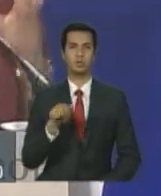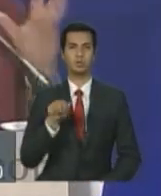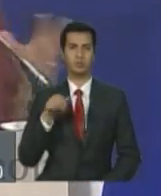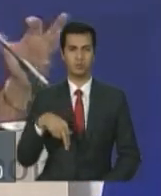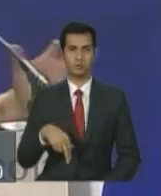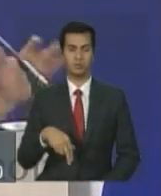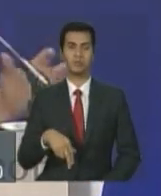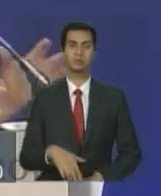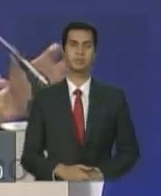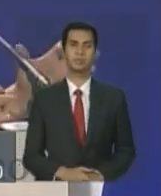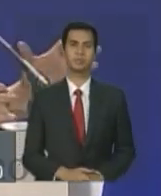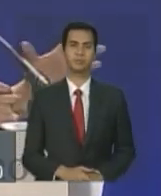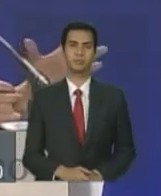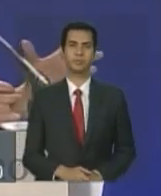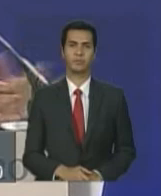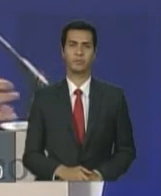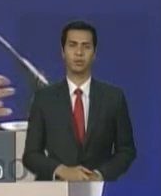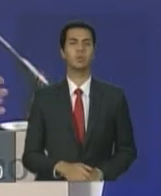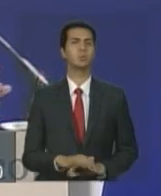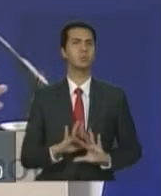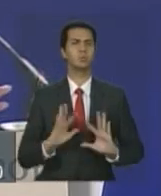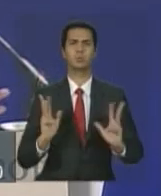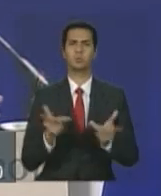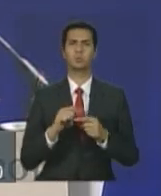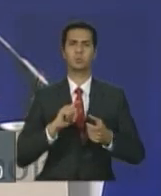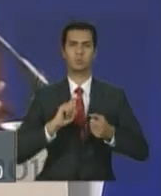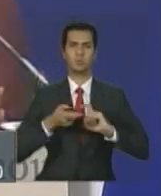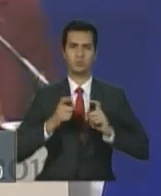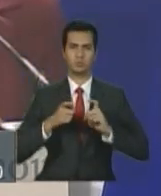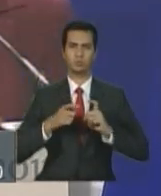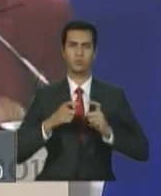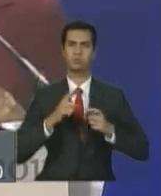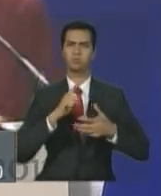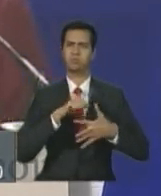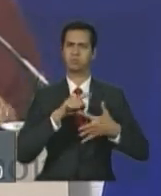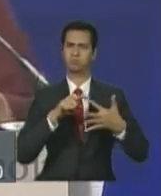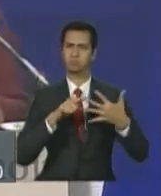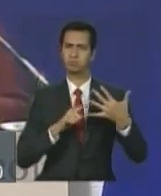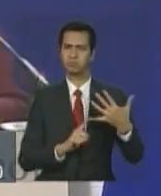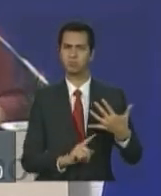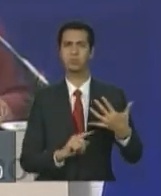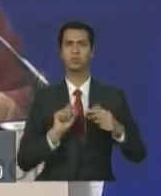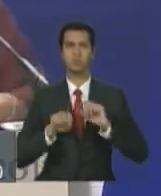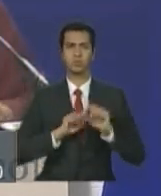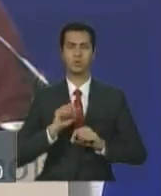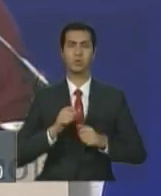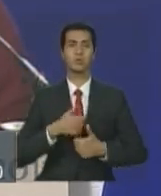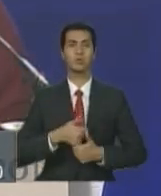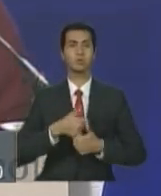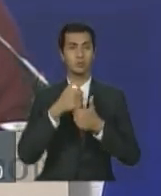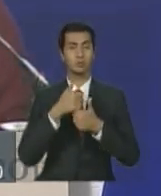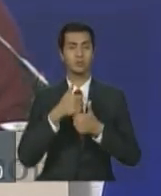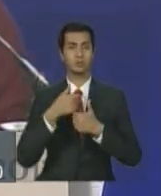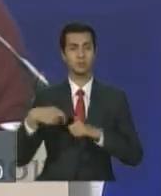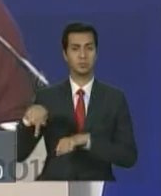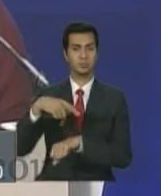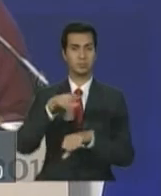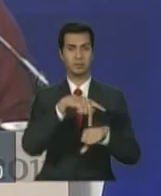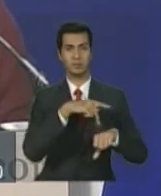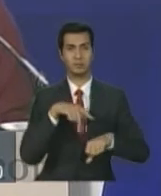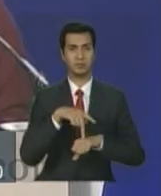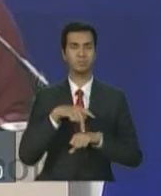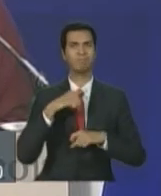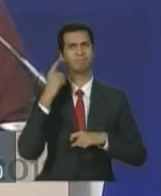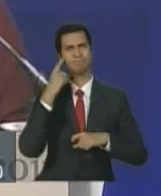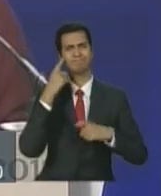O cerne dessas reuniões, todas as lideranças de todos os países estavam preocupadas com a questão da